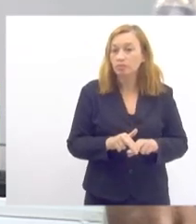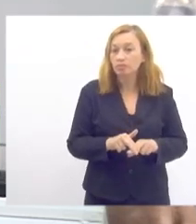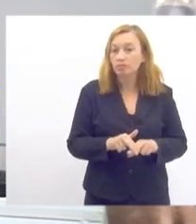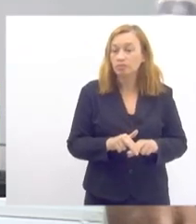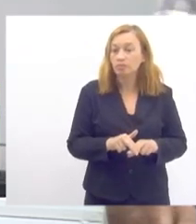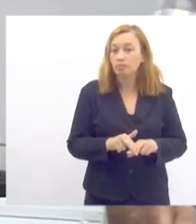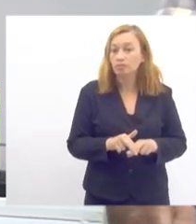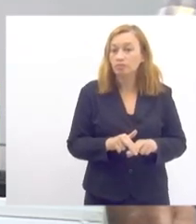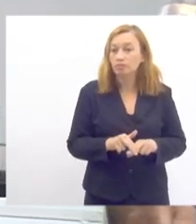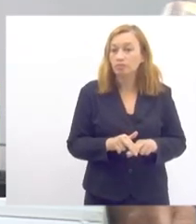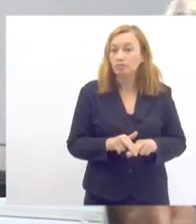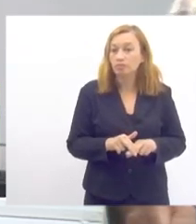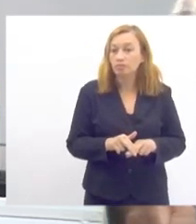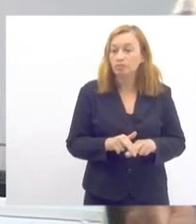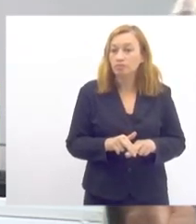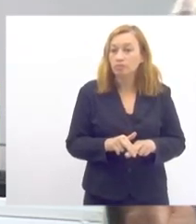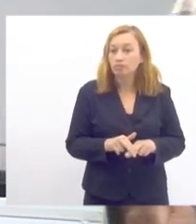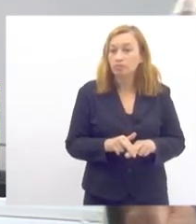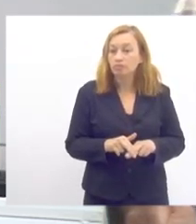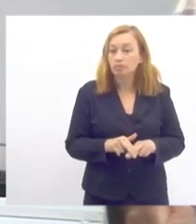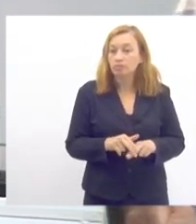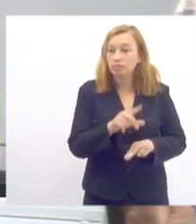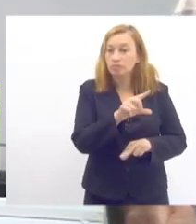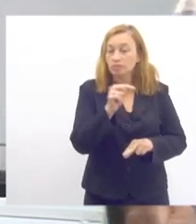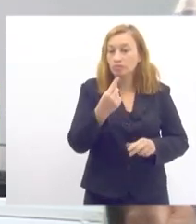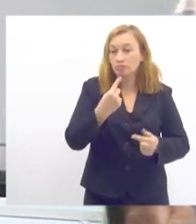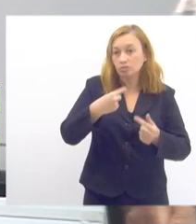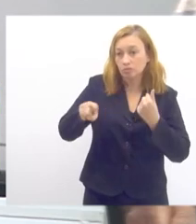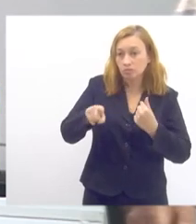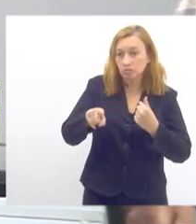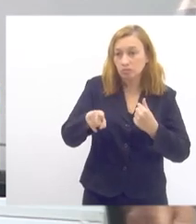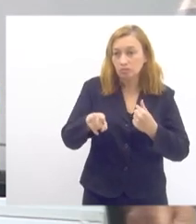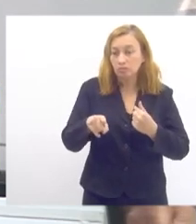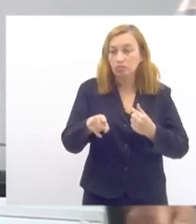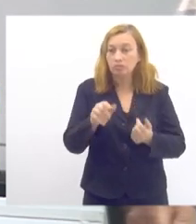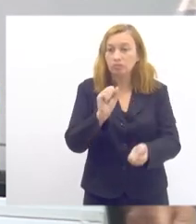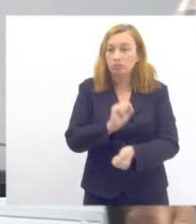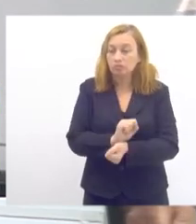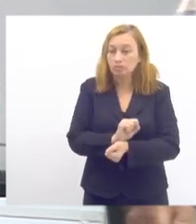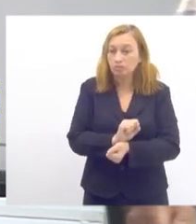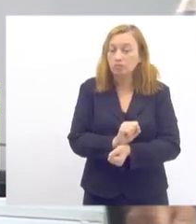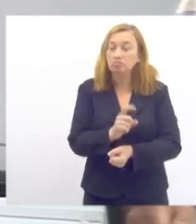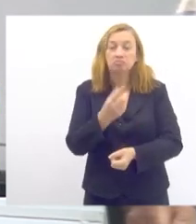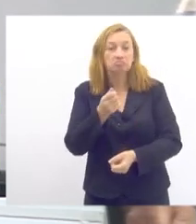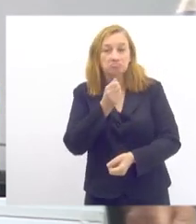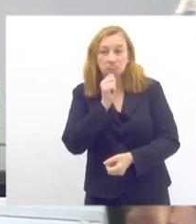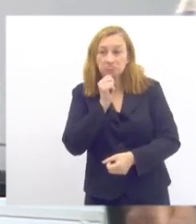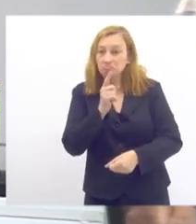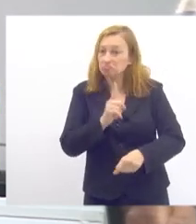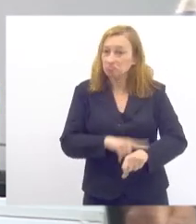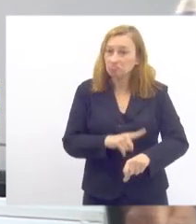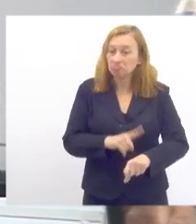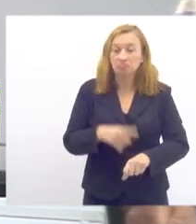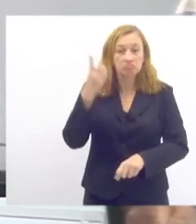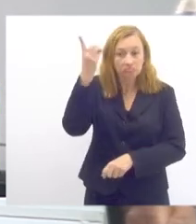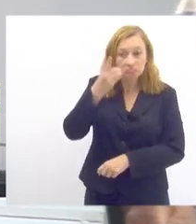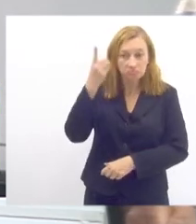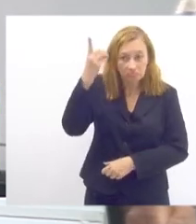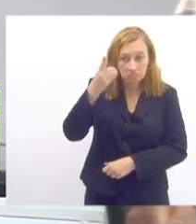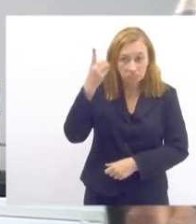Por conta disso que a decisão foi contrária à paralisação. Em momento nenhum, deputados